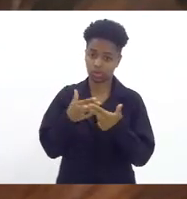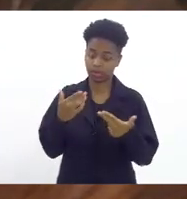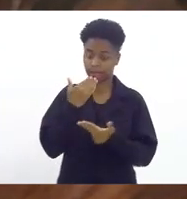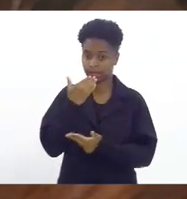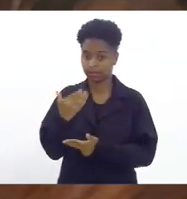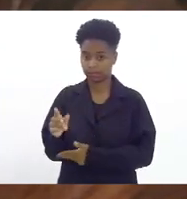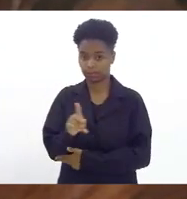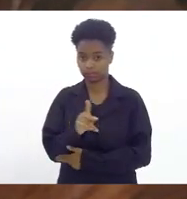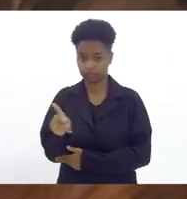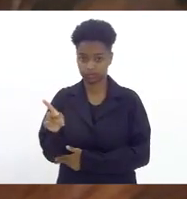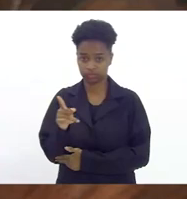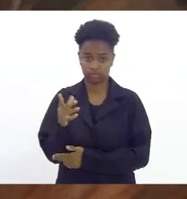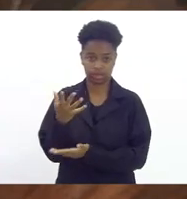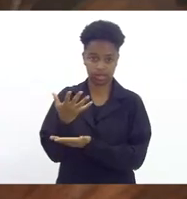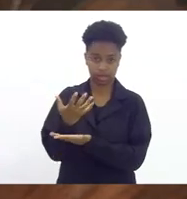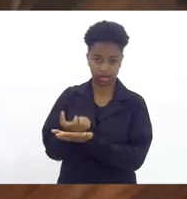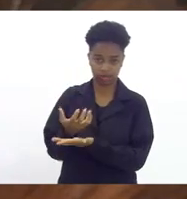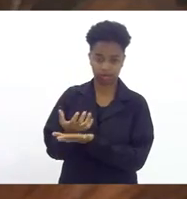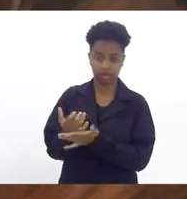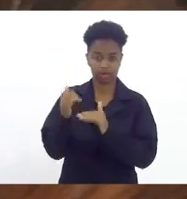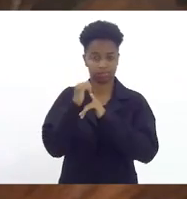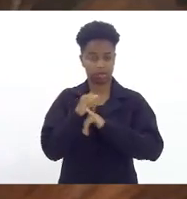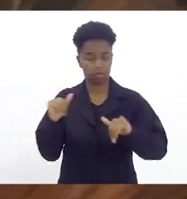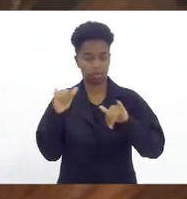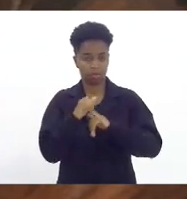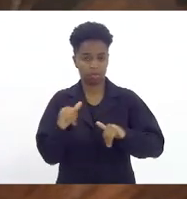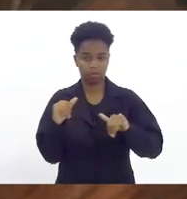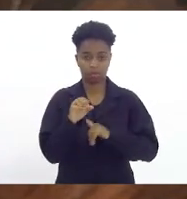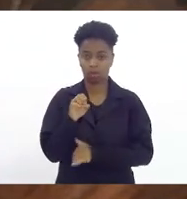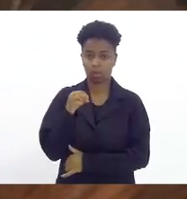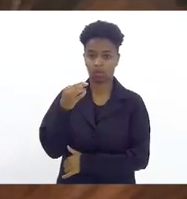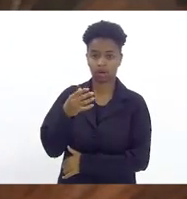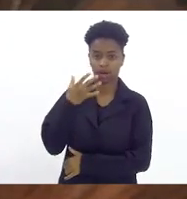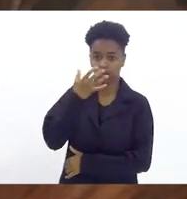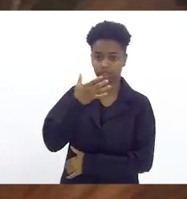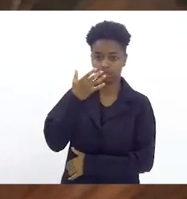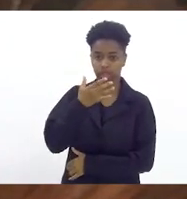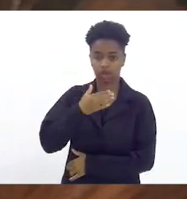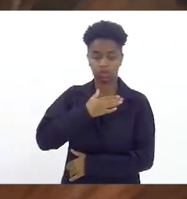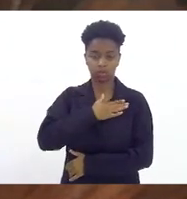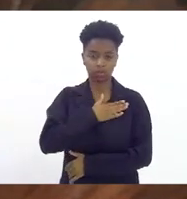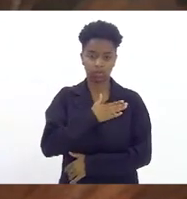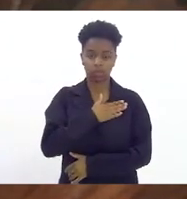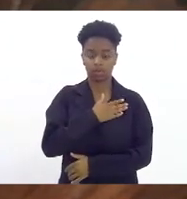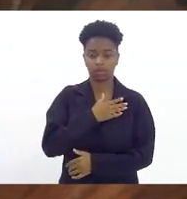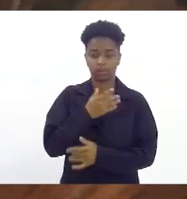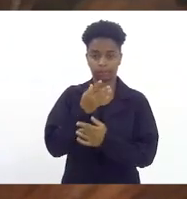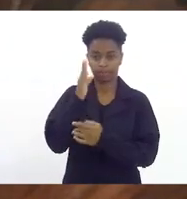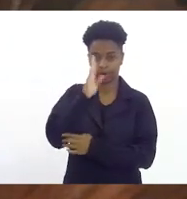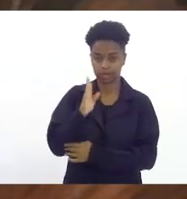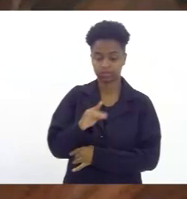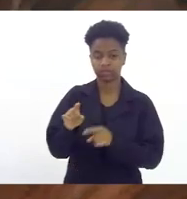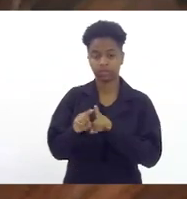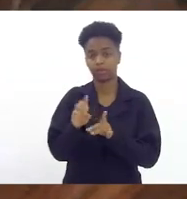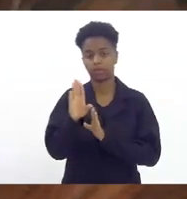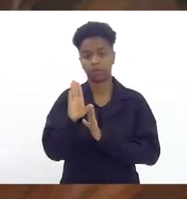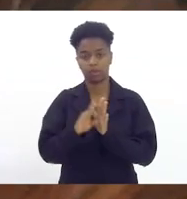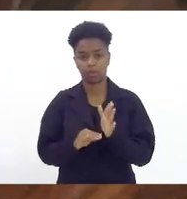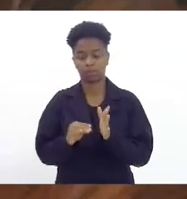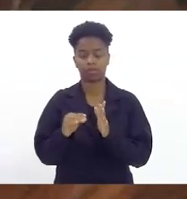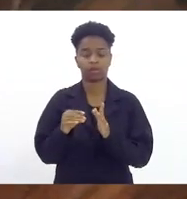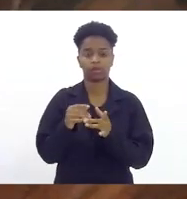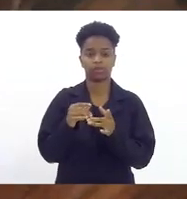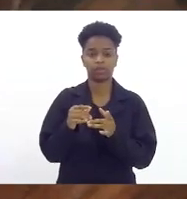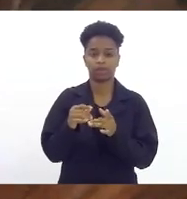para gravar slogans de campanha ou cantando o hino nacional repetindo slogan do Governo na época após isso